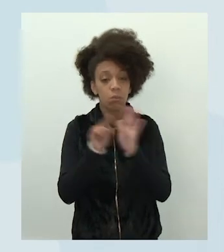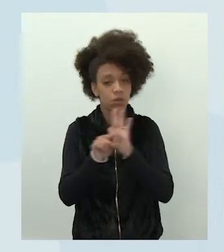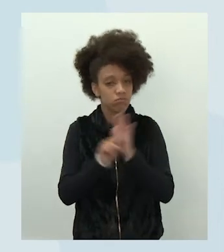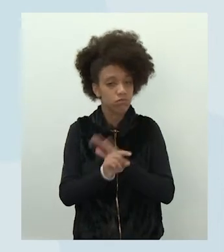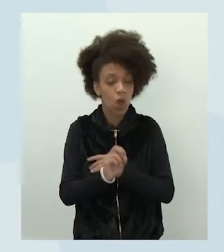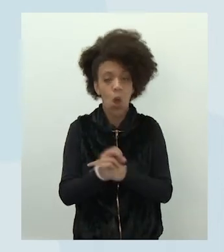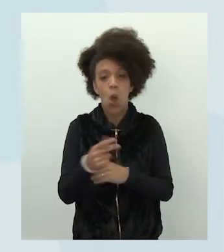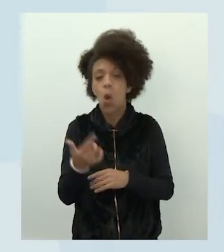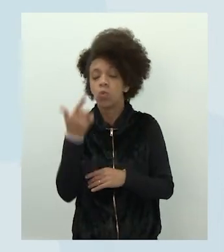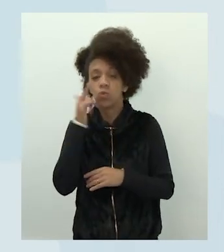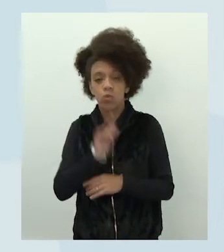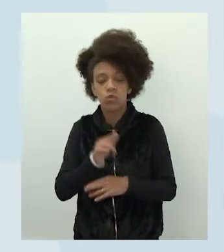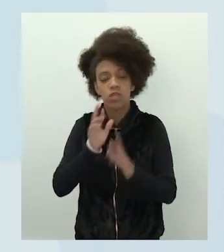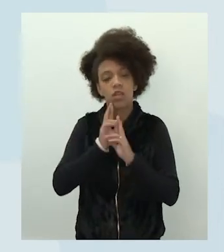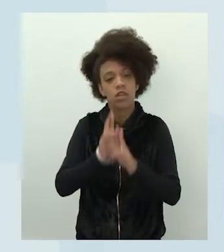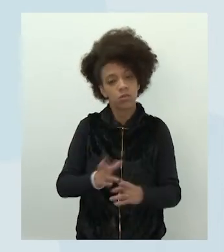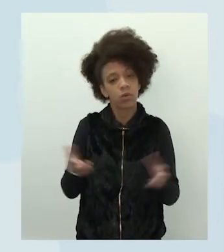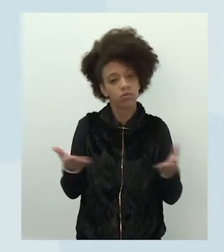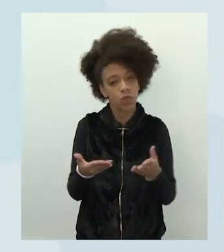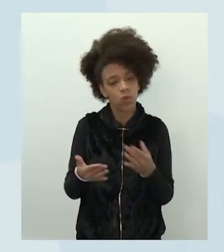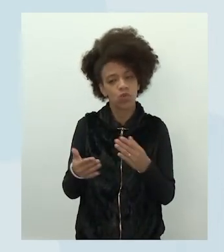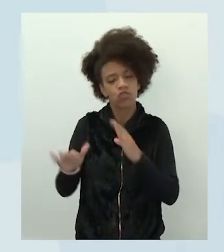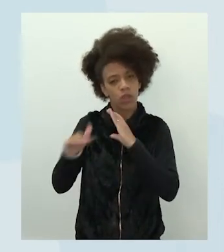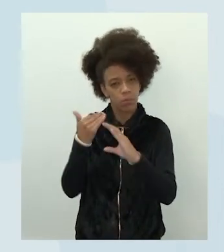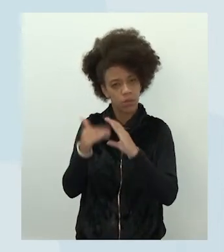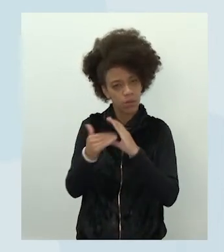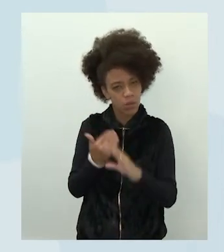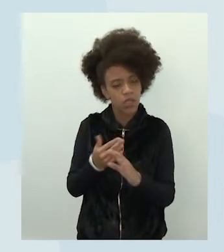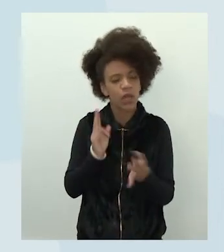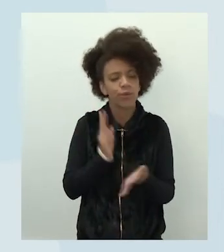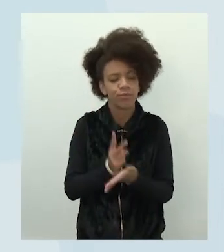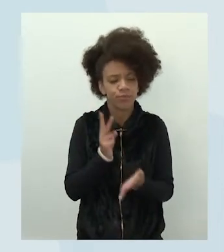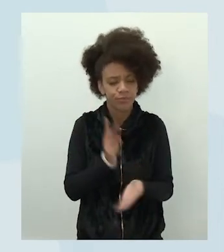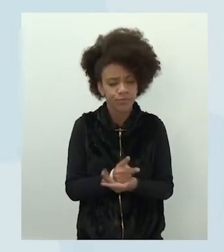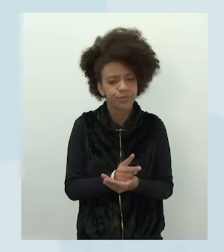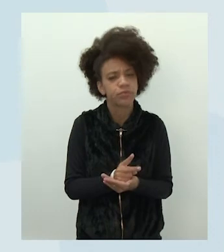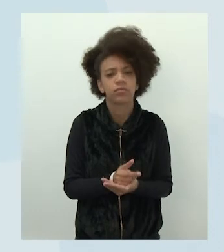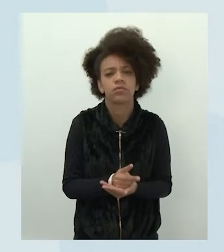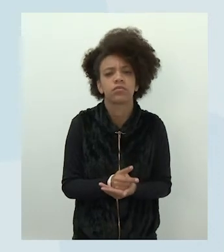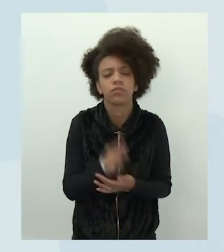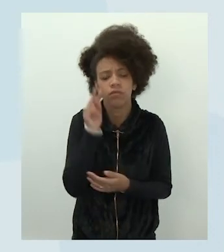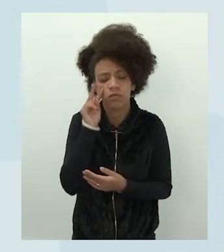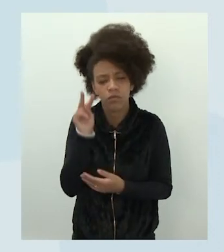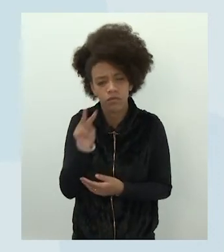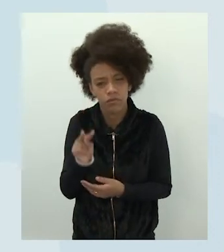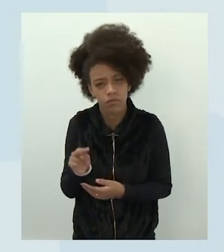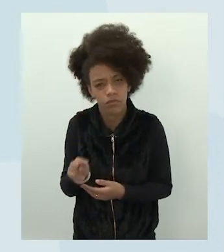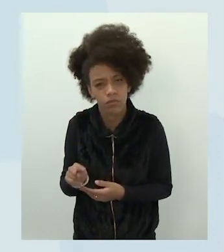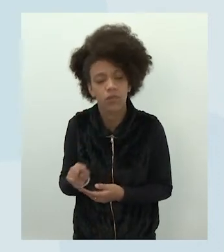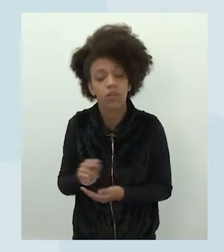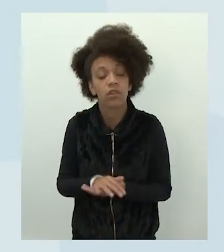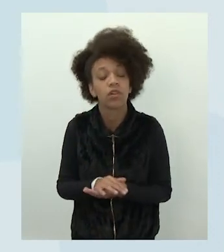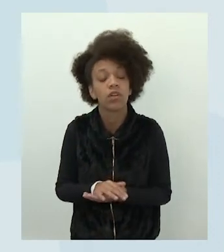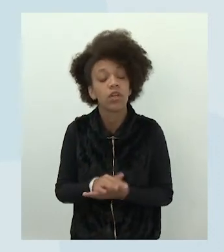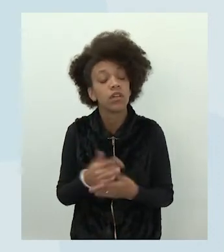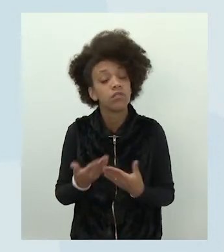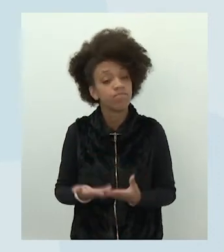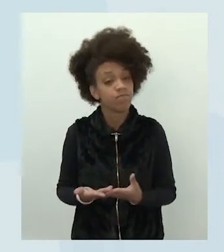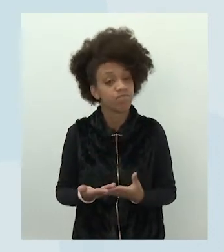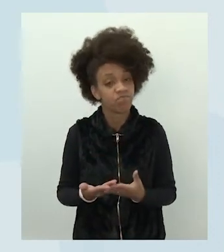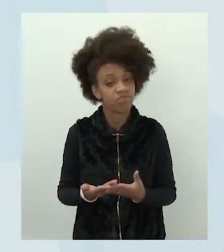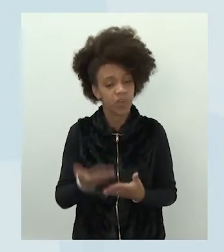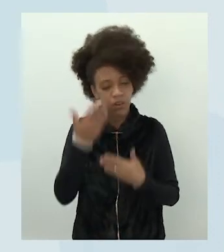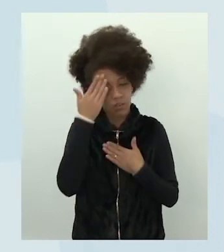conseguir responder hoje, quiser me escrever, eu sempre vejo esse e-mail. E, olha, eu